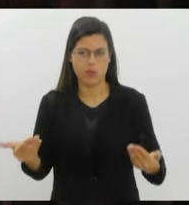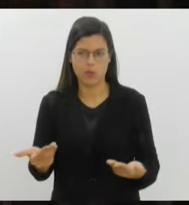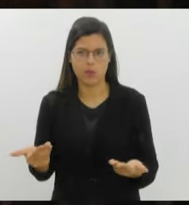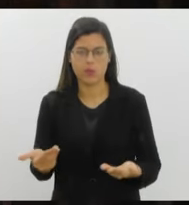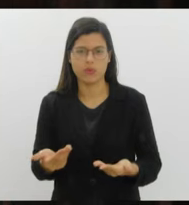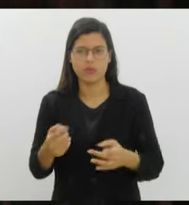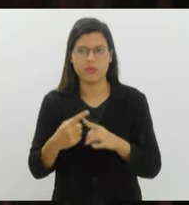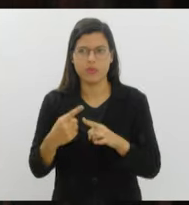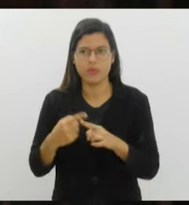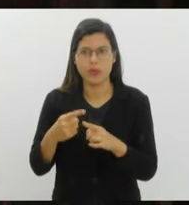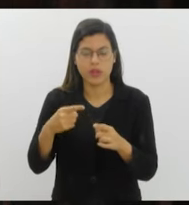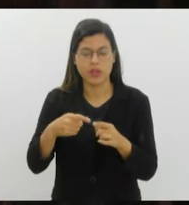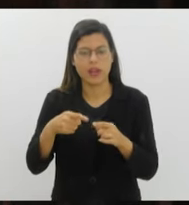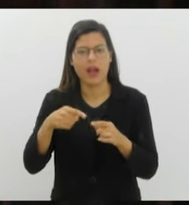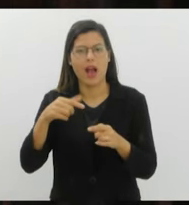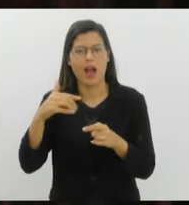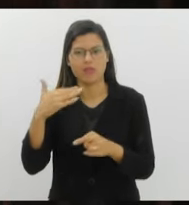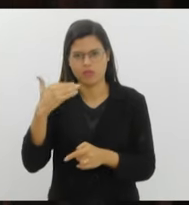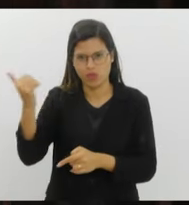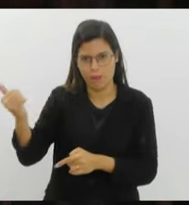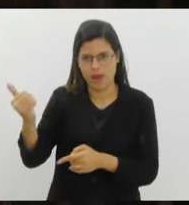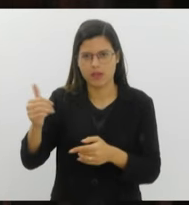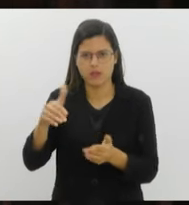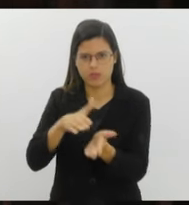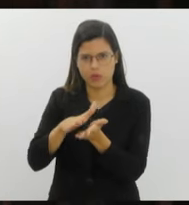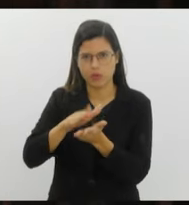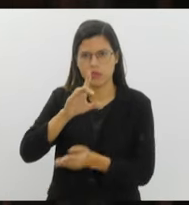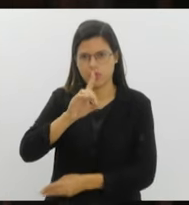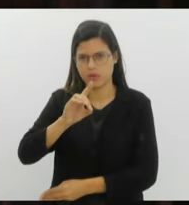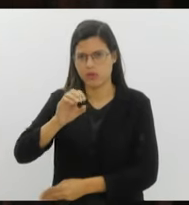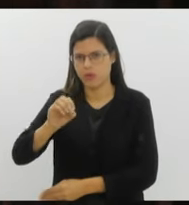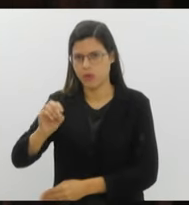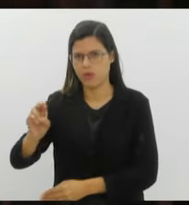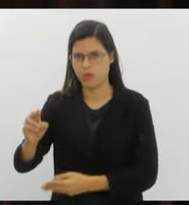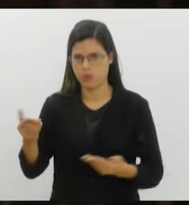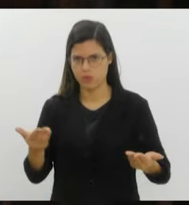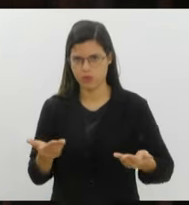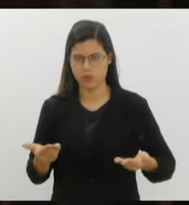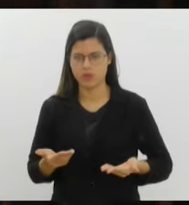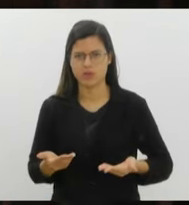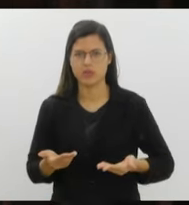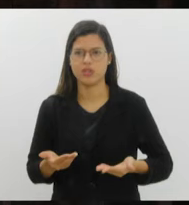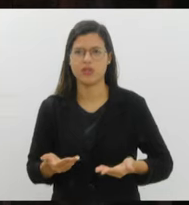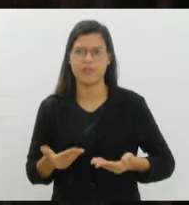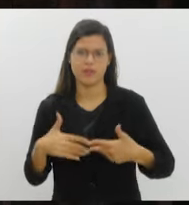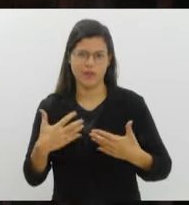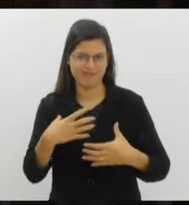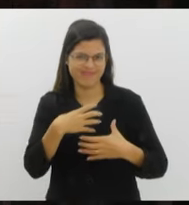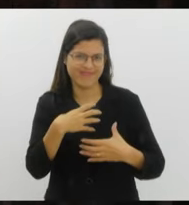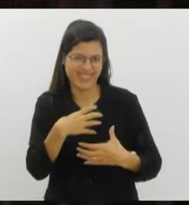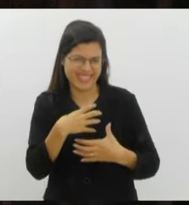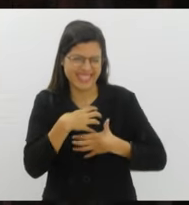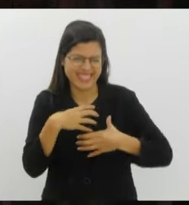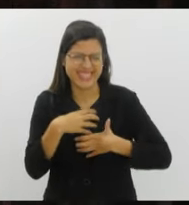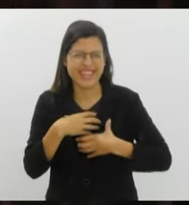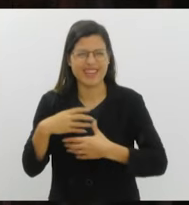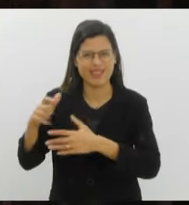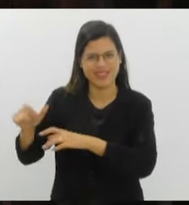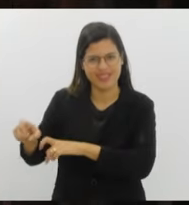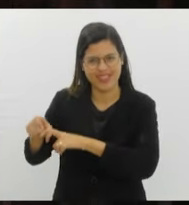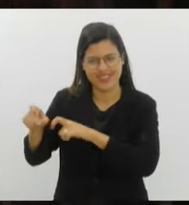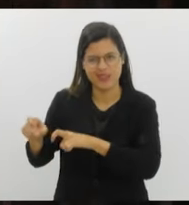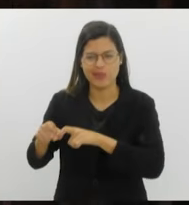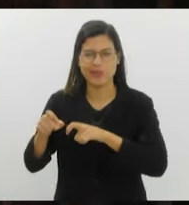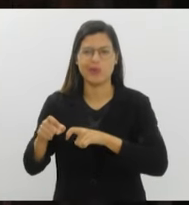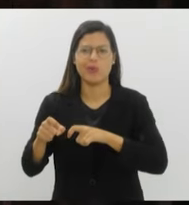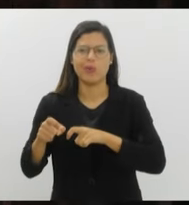convocando saiu no Diário Oficial de hoje. Então, isso demonstra que nosso jeito do interior, nosso jeitinho da roça, traz